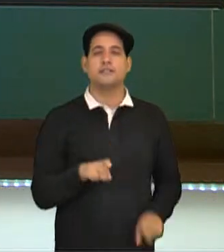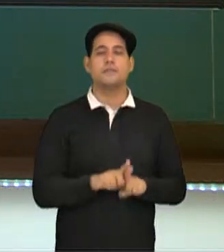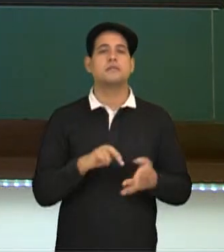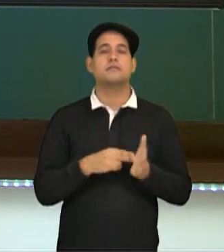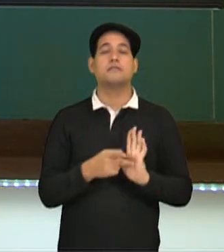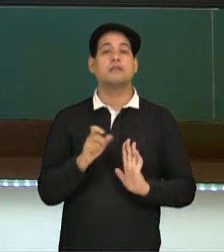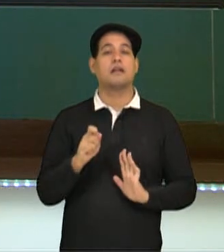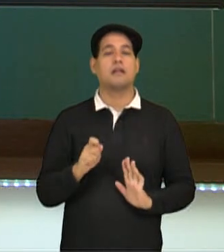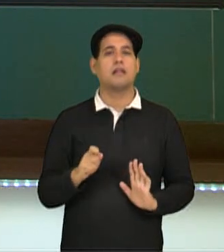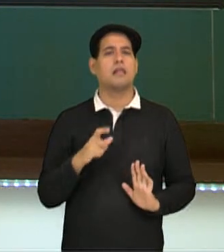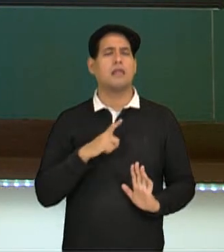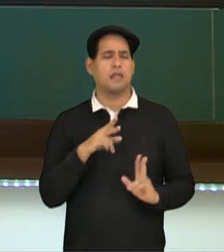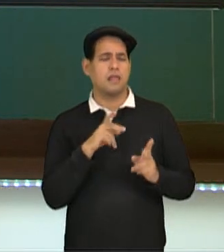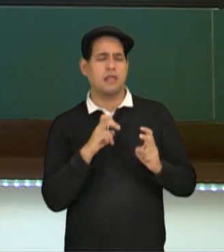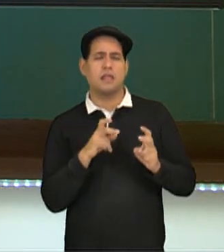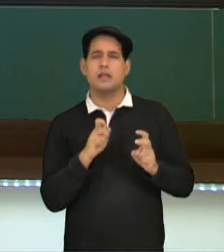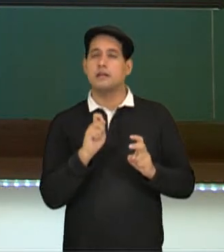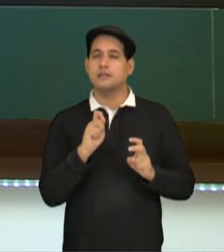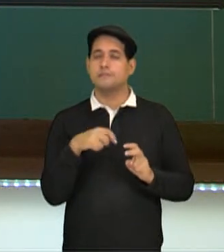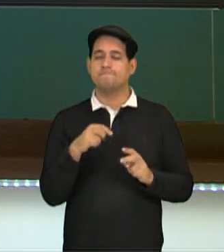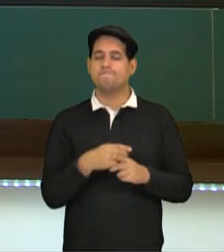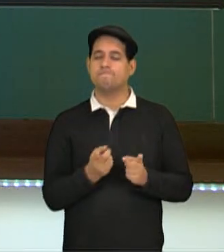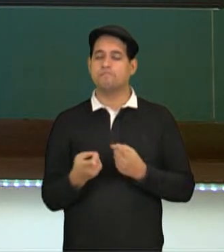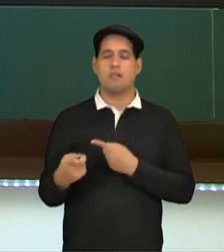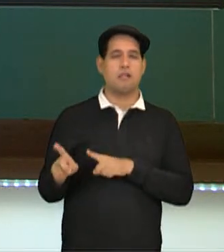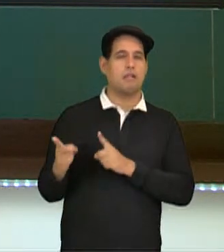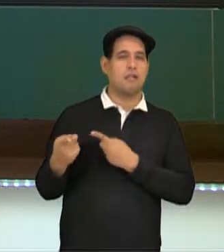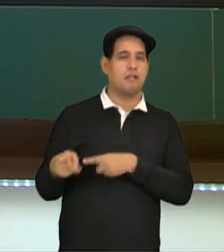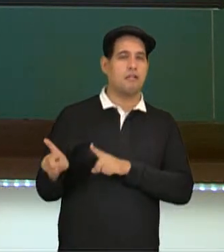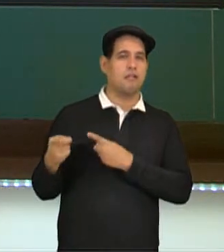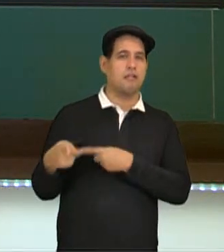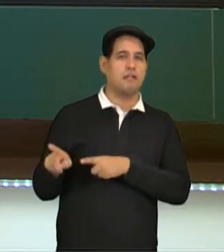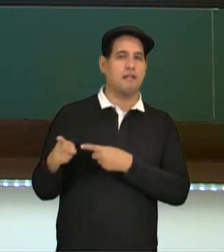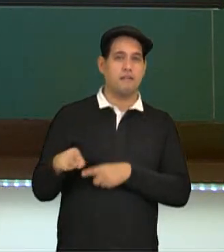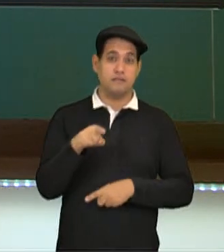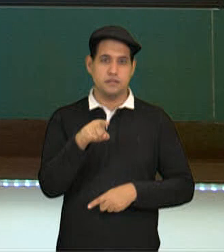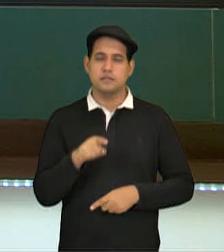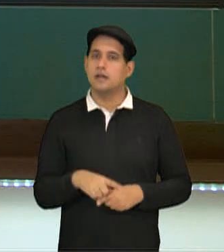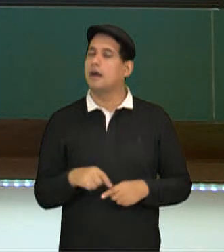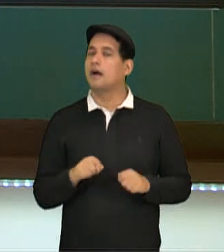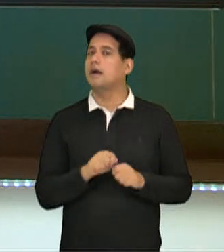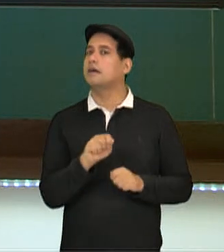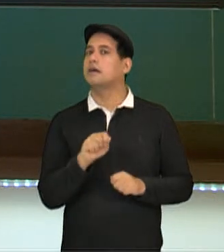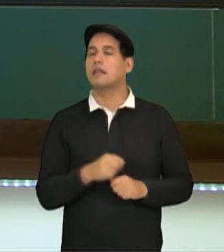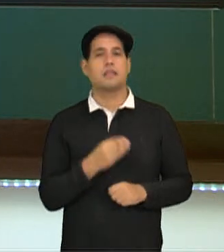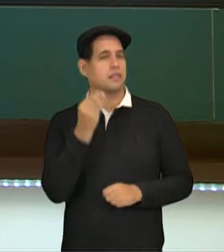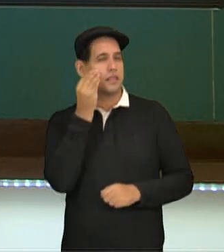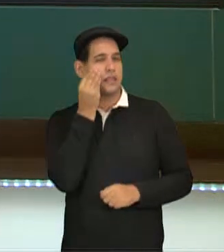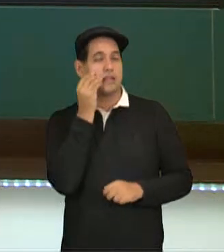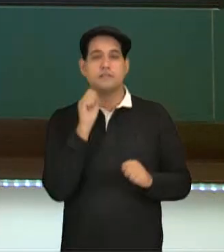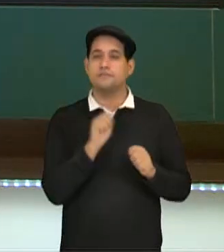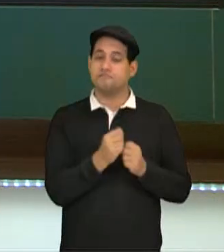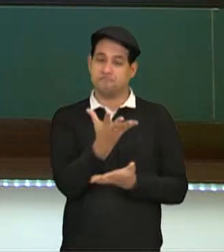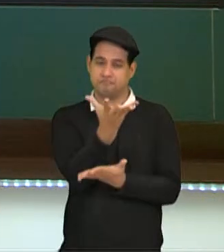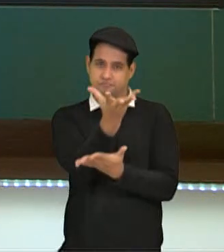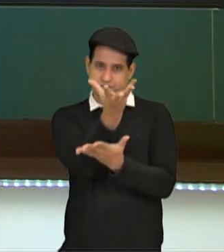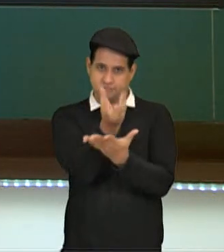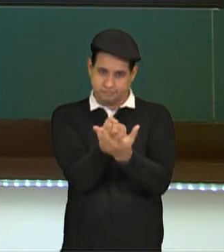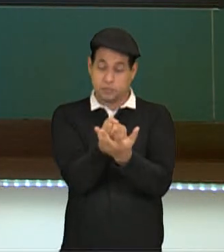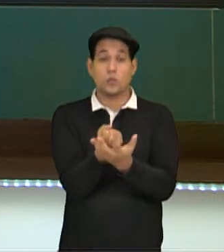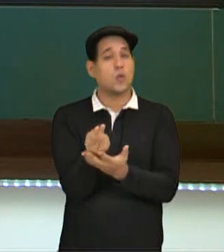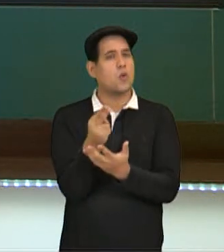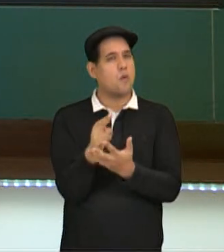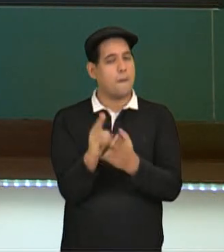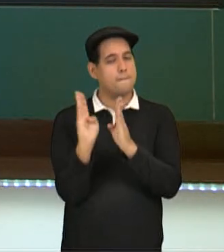uma possibilidade de persuadir vocês que ainda não leram a de repente tentar fazer o download, né? Ou procurar